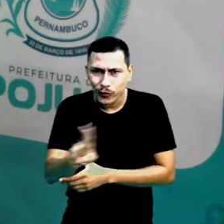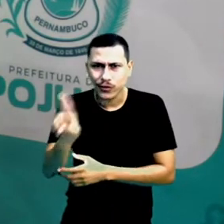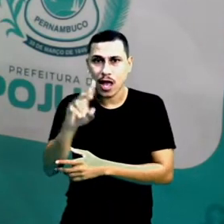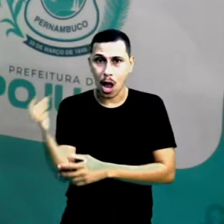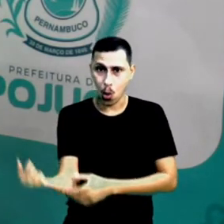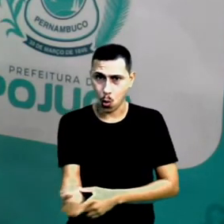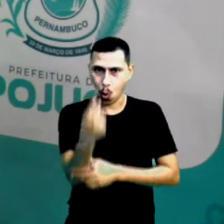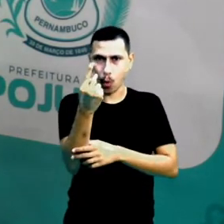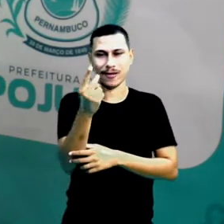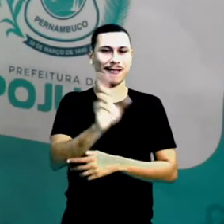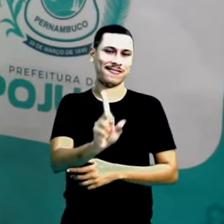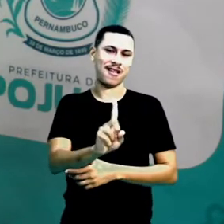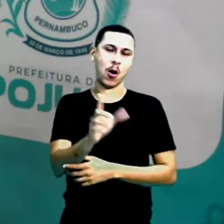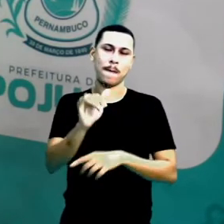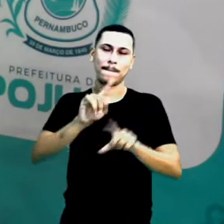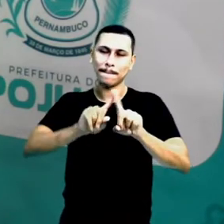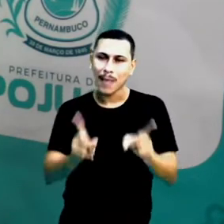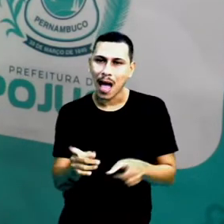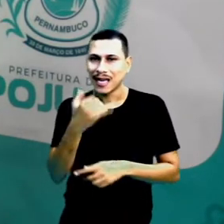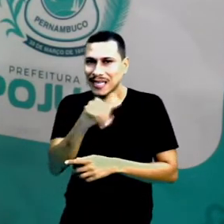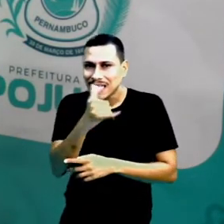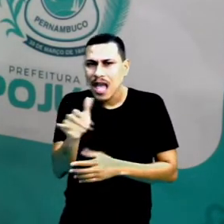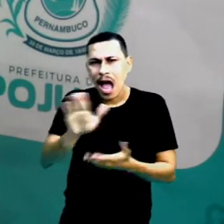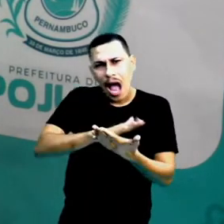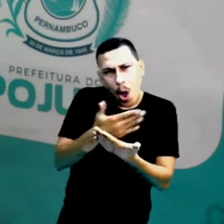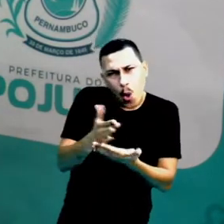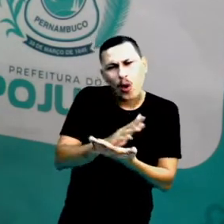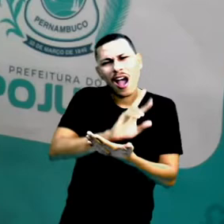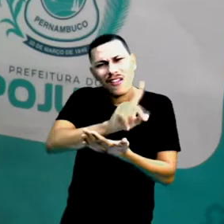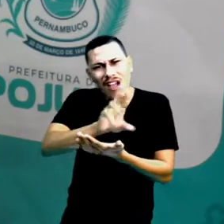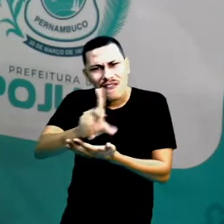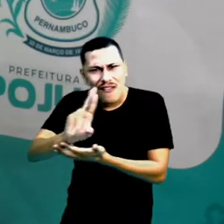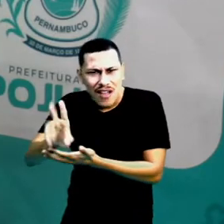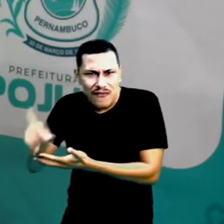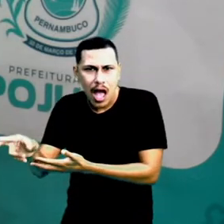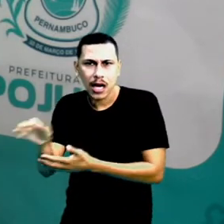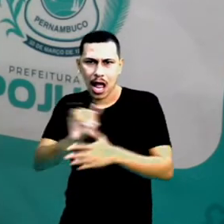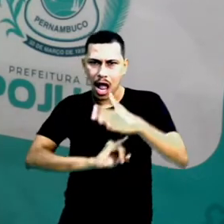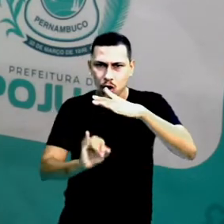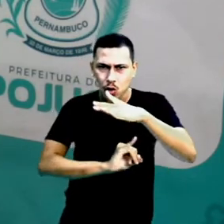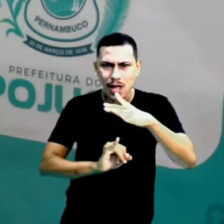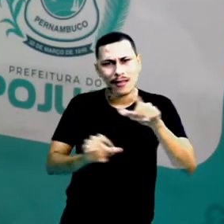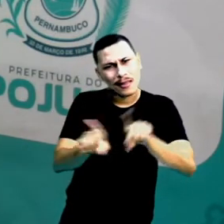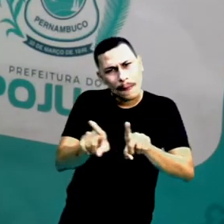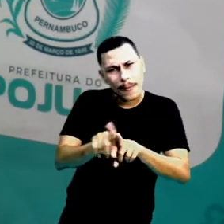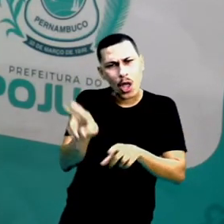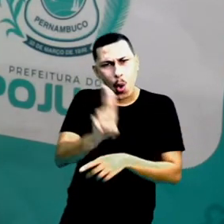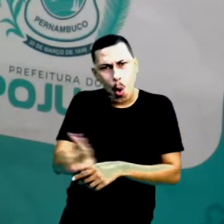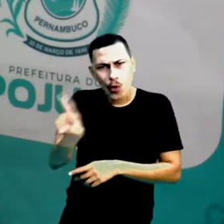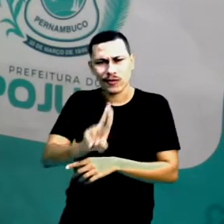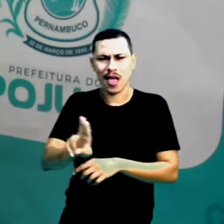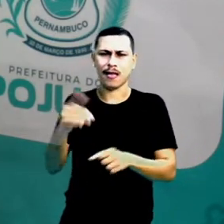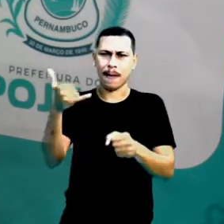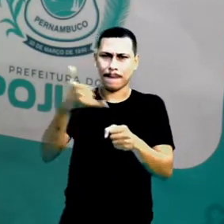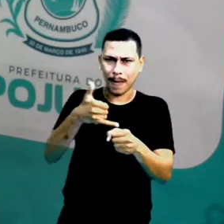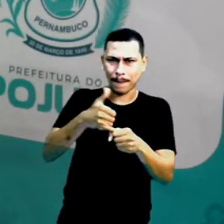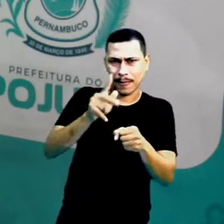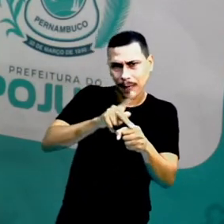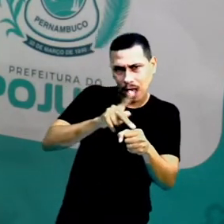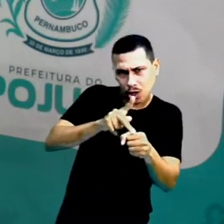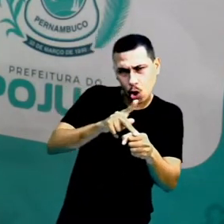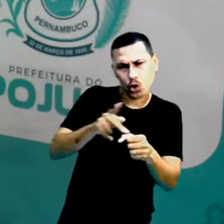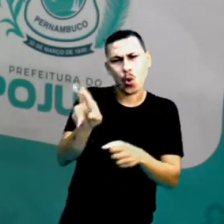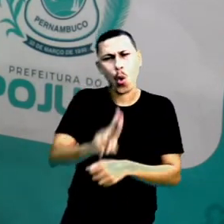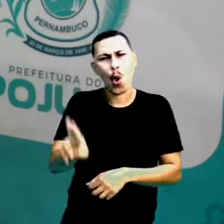mas alguns outros tipos de energias. E uma delas que é bem utilizada nas indústrias é o petróleo. Elas utilizam